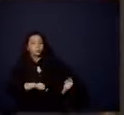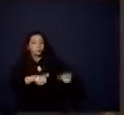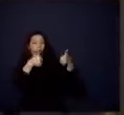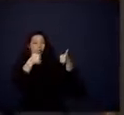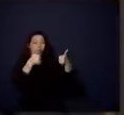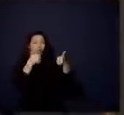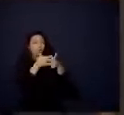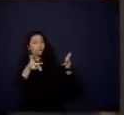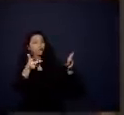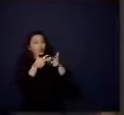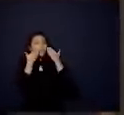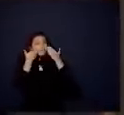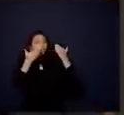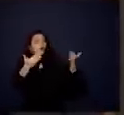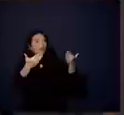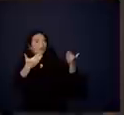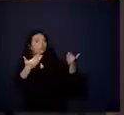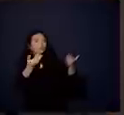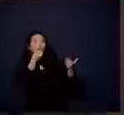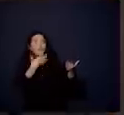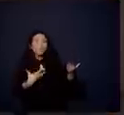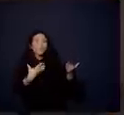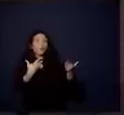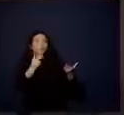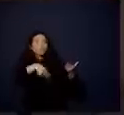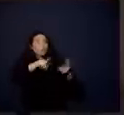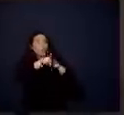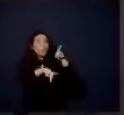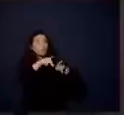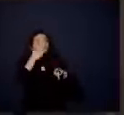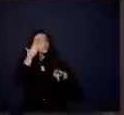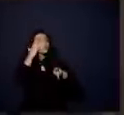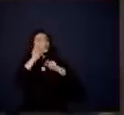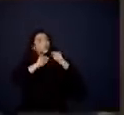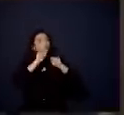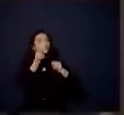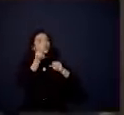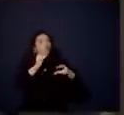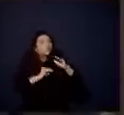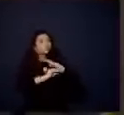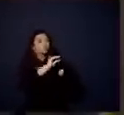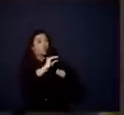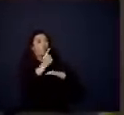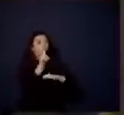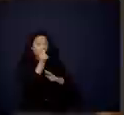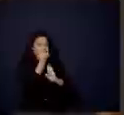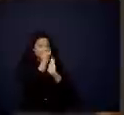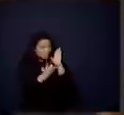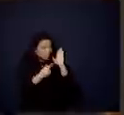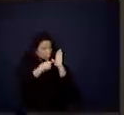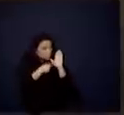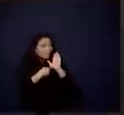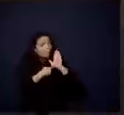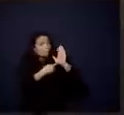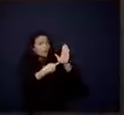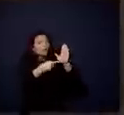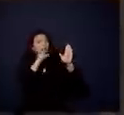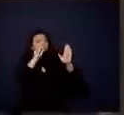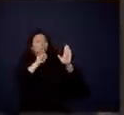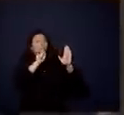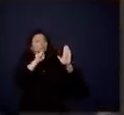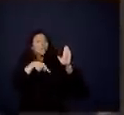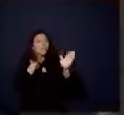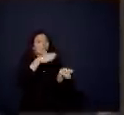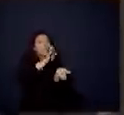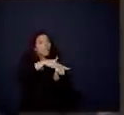transparência esse modelo novo é absolutamente transparente aquilo que vai aparecer como o valor do imposto na nota fiscal corresponde de fato aquilo que foi